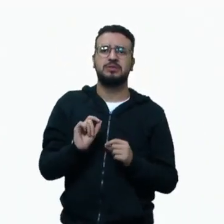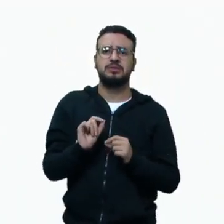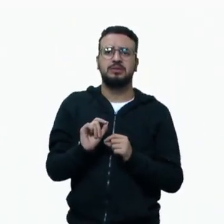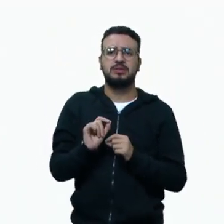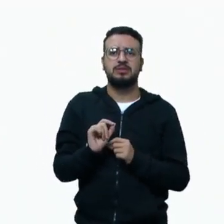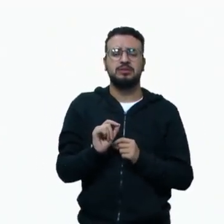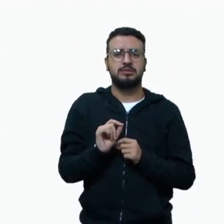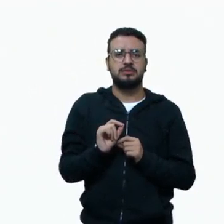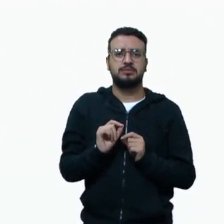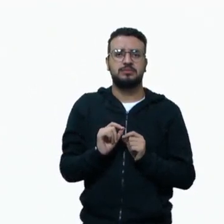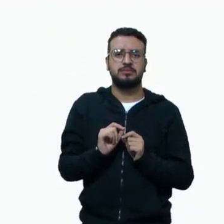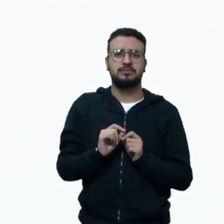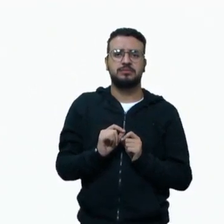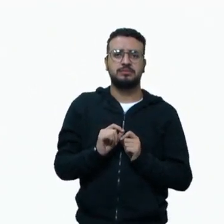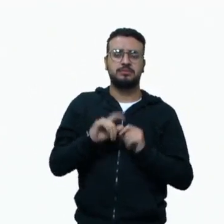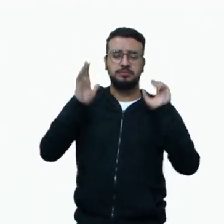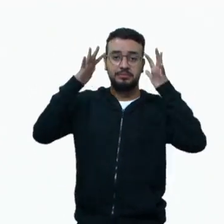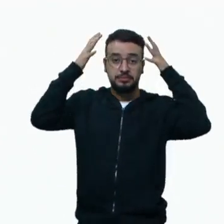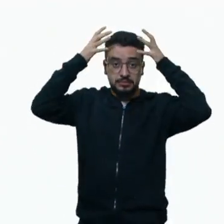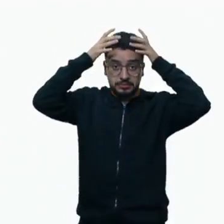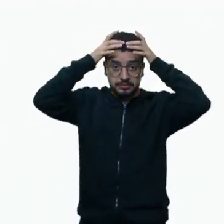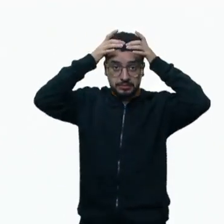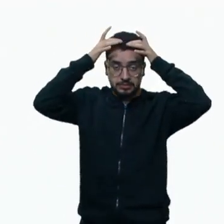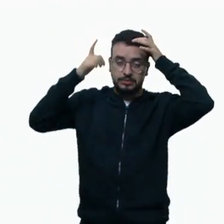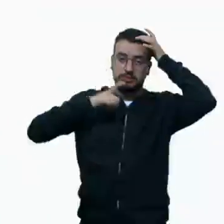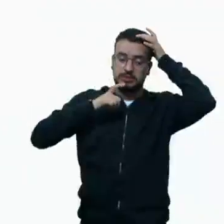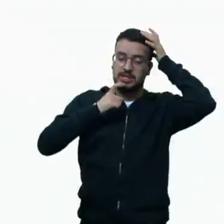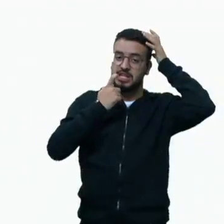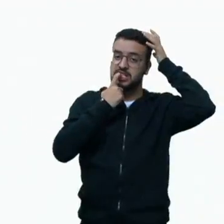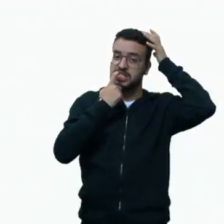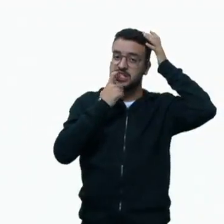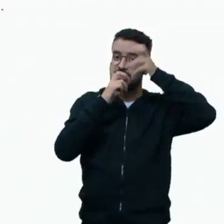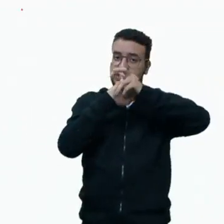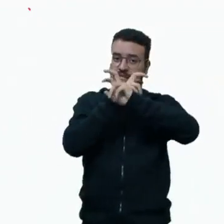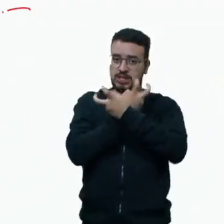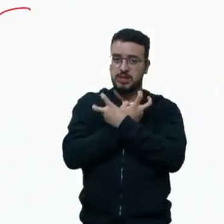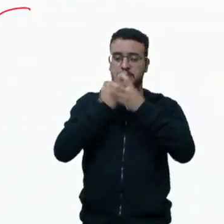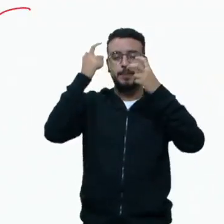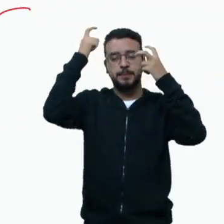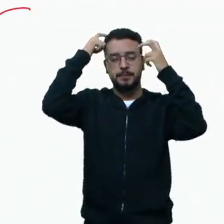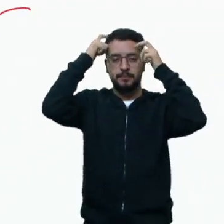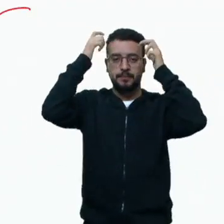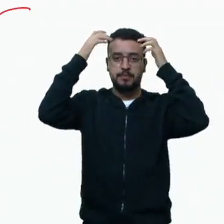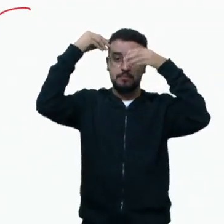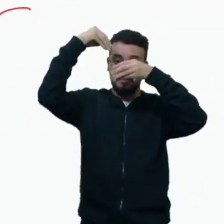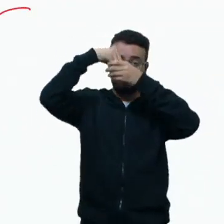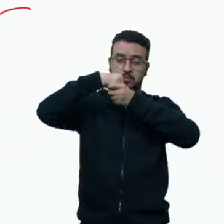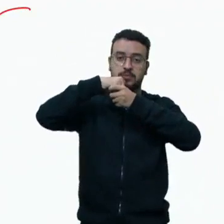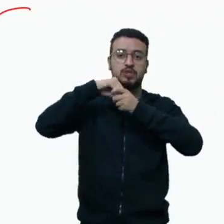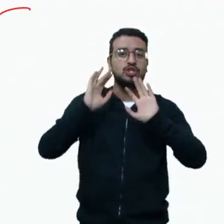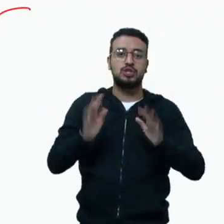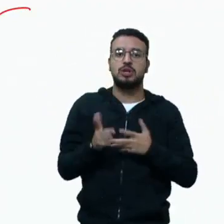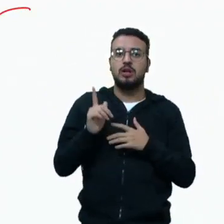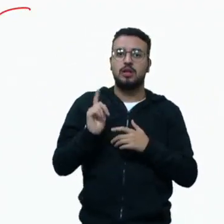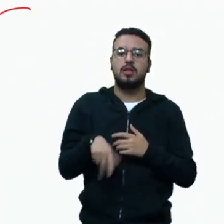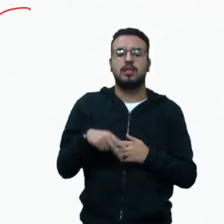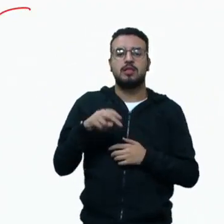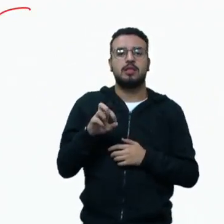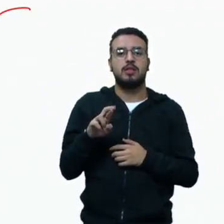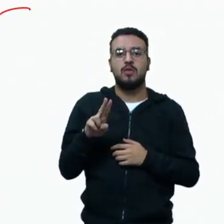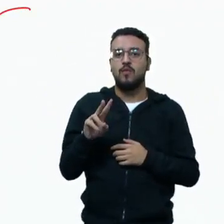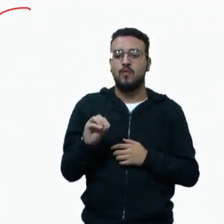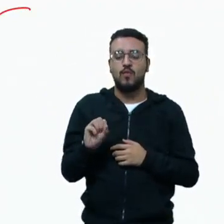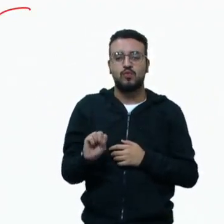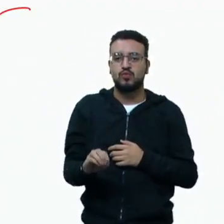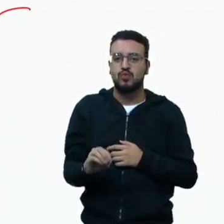debaixo da minha pele eu tenho o osso, debaixo do osso eu tenho simplesmente o meu tecido nervoso.